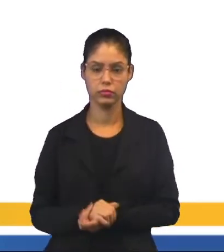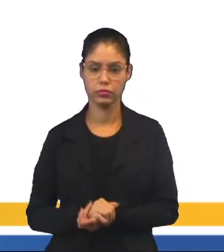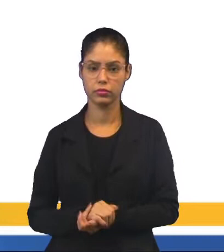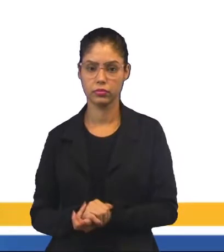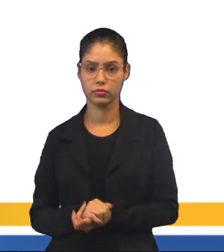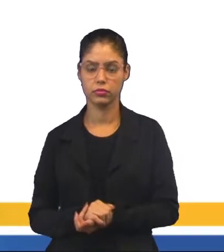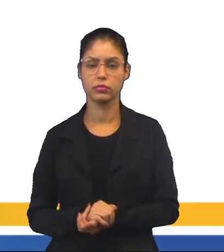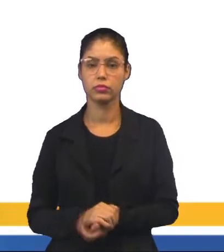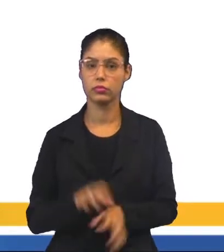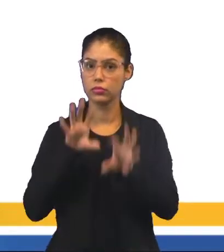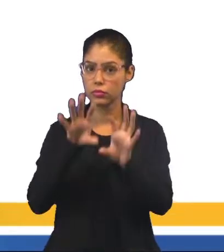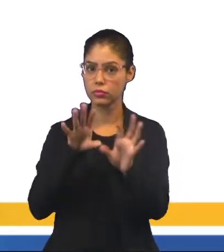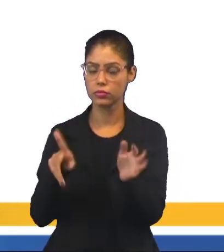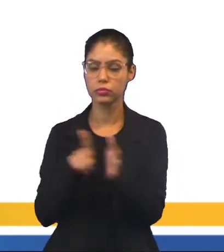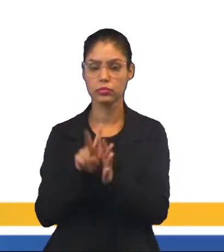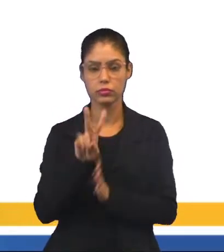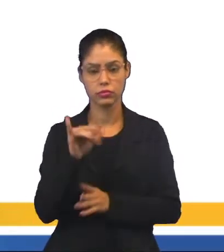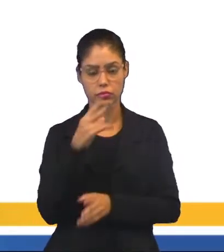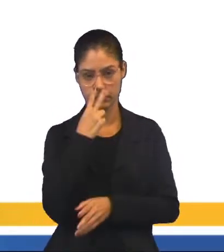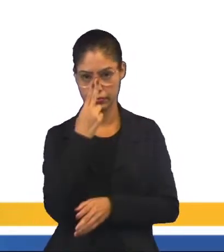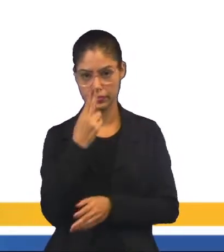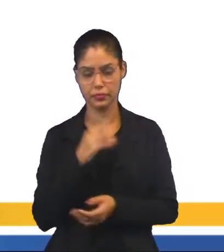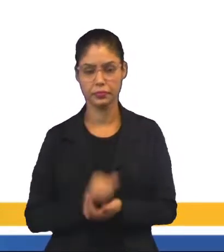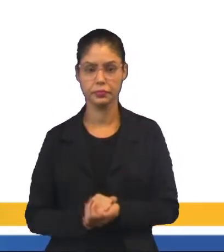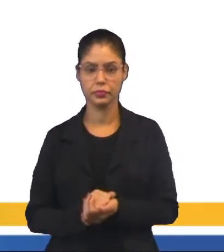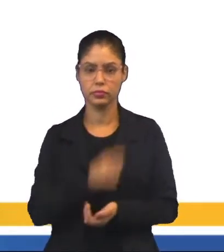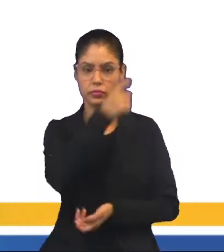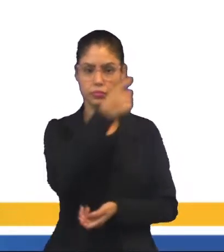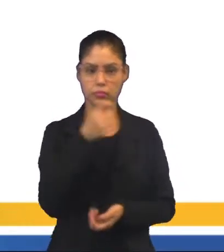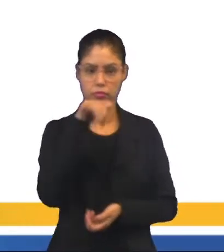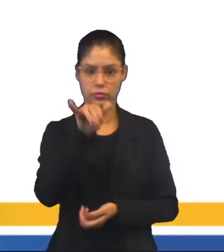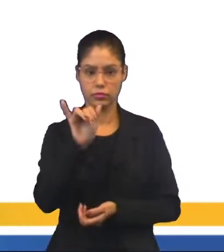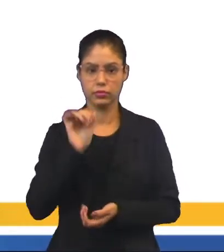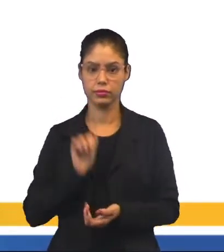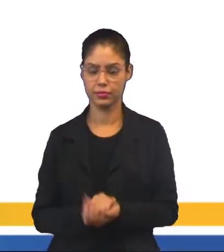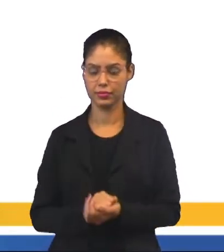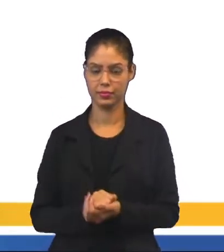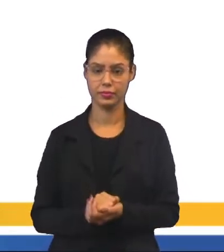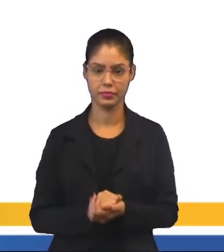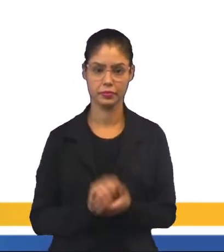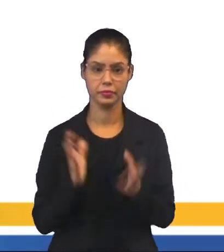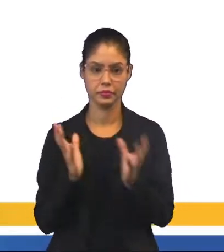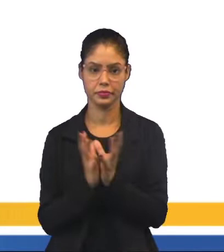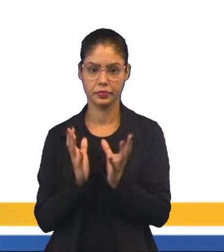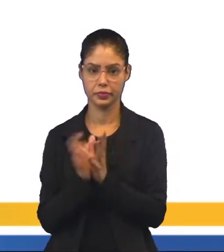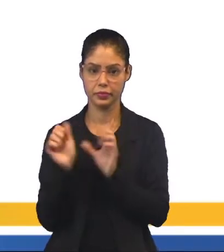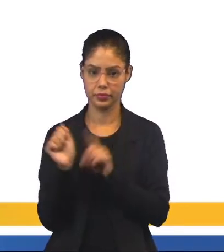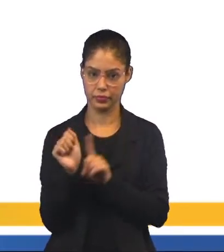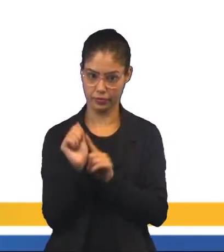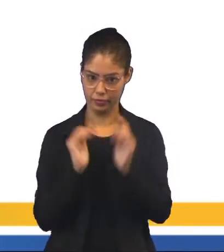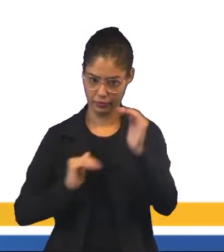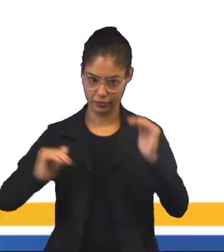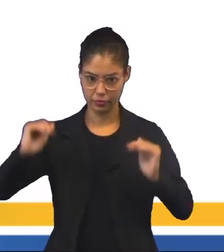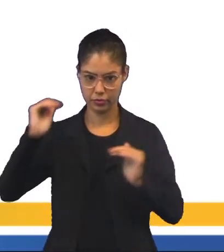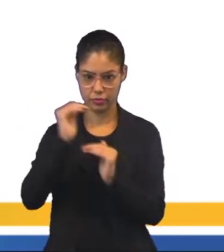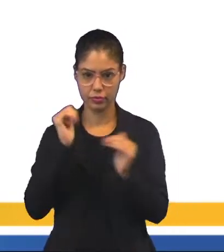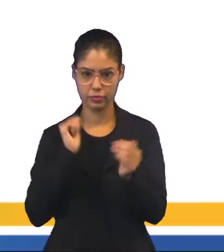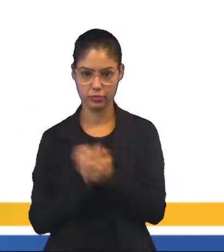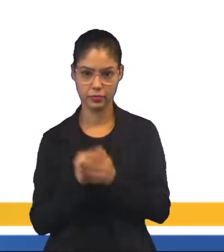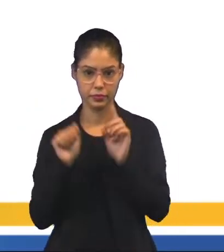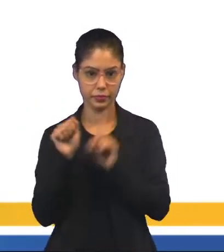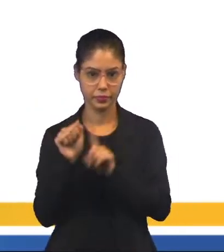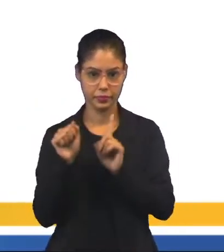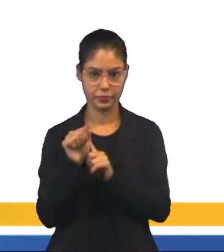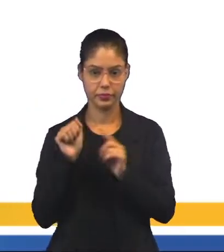Então, no determinante, ele vai aparecer x e y. No conjunto A acima, vai aparecer meu